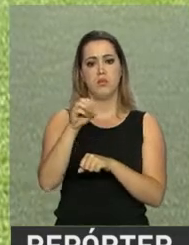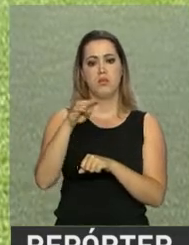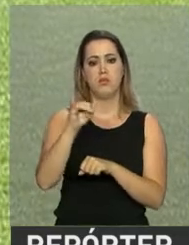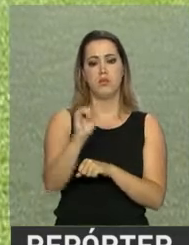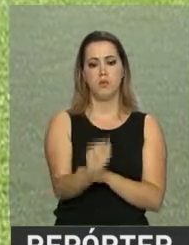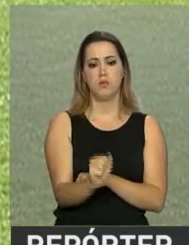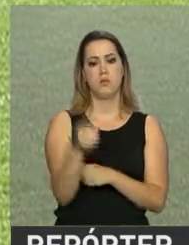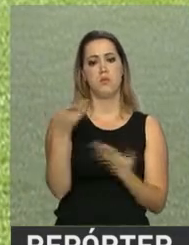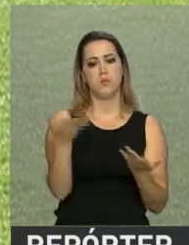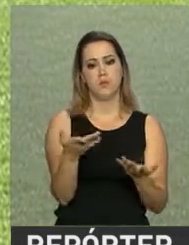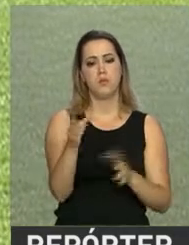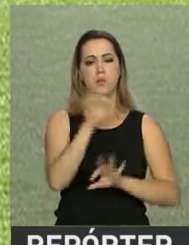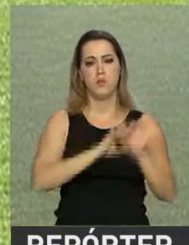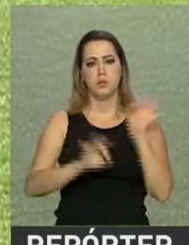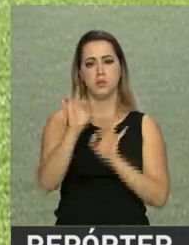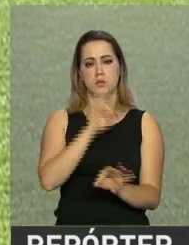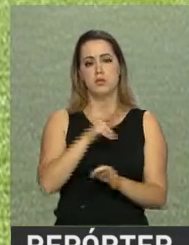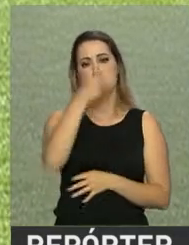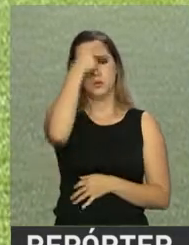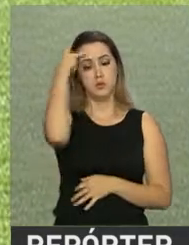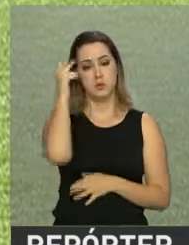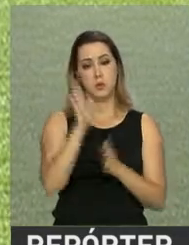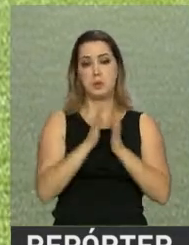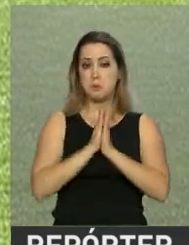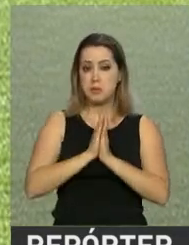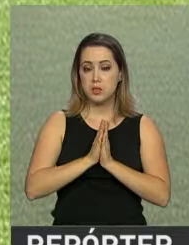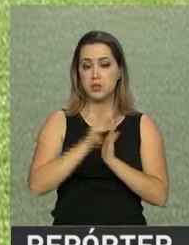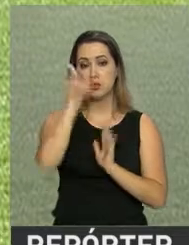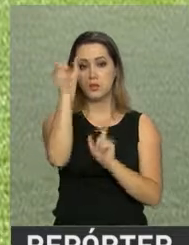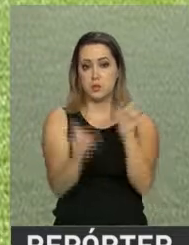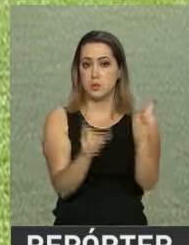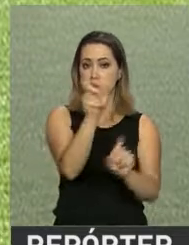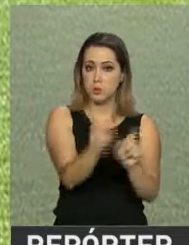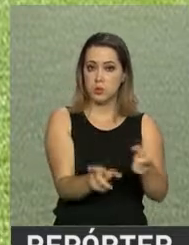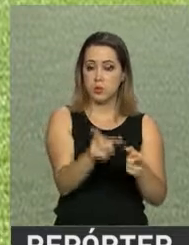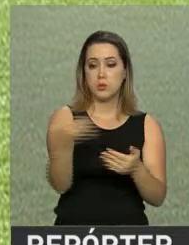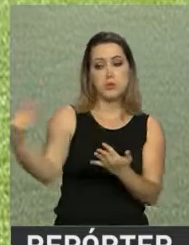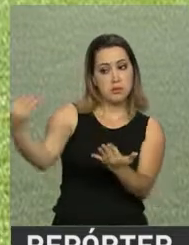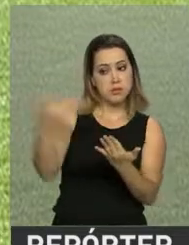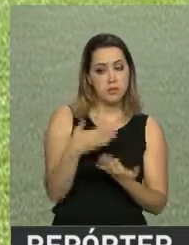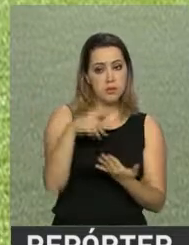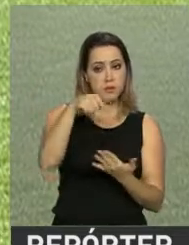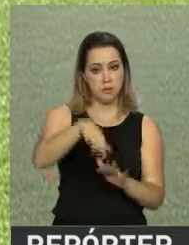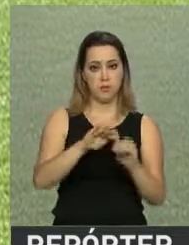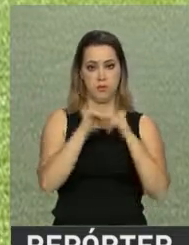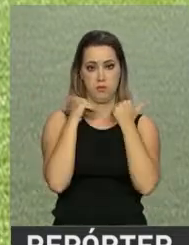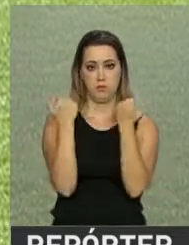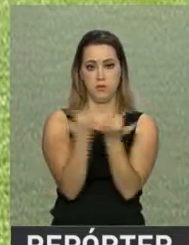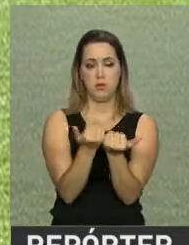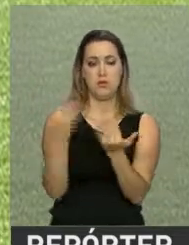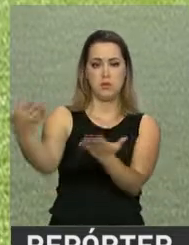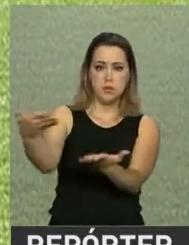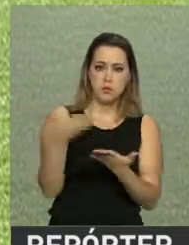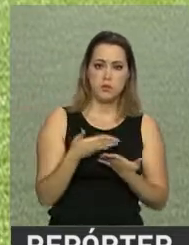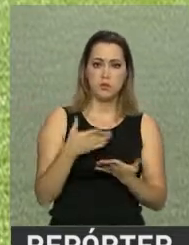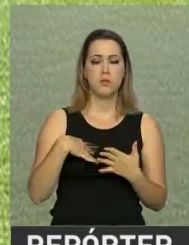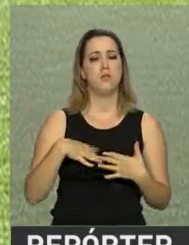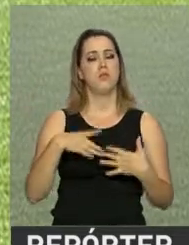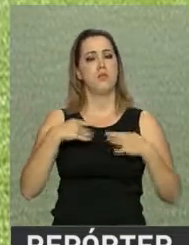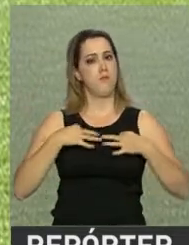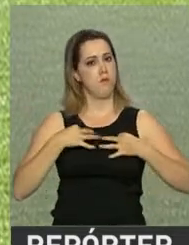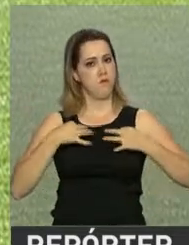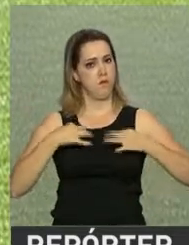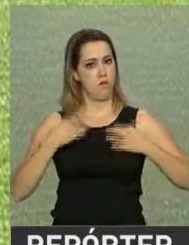Bom, os organizadores do funeral pedem aos torcedores, às pessoas que vierem aqui ao estádio amanhã, que venham vestindo